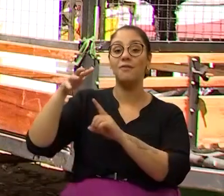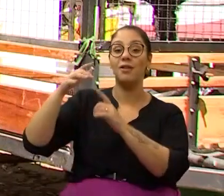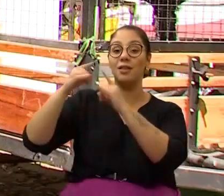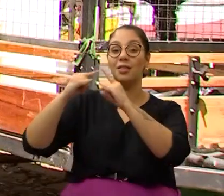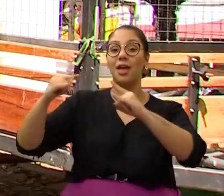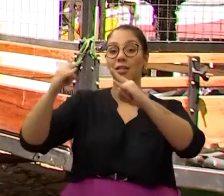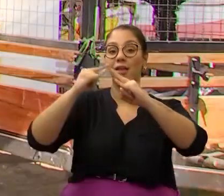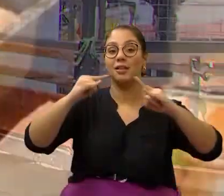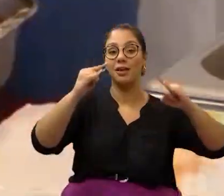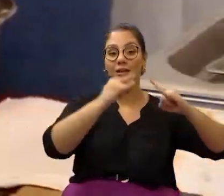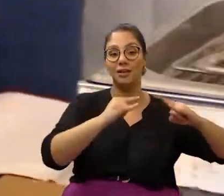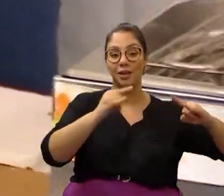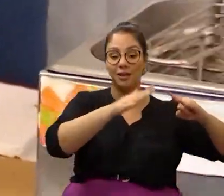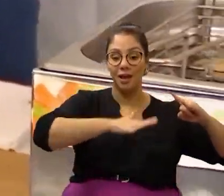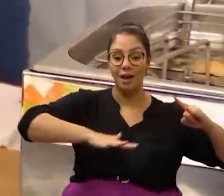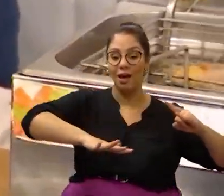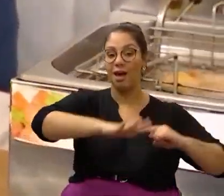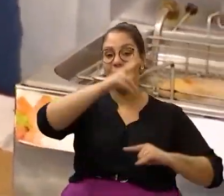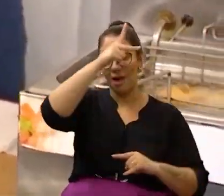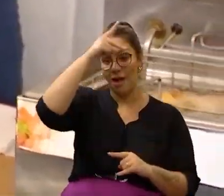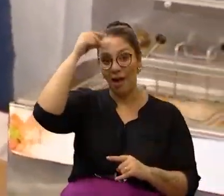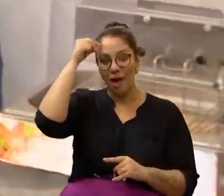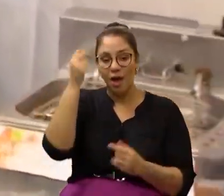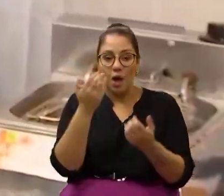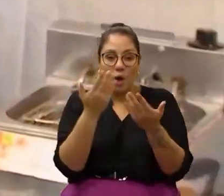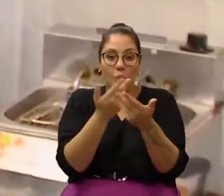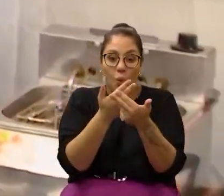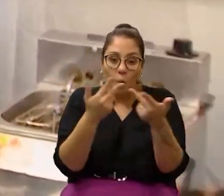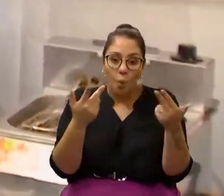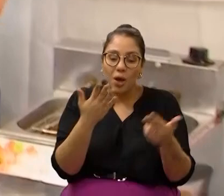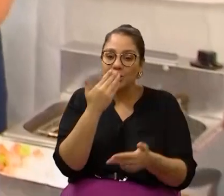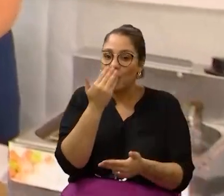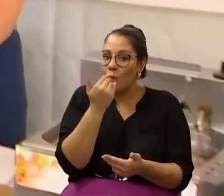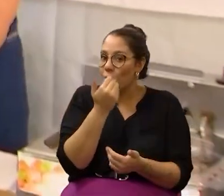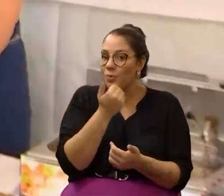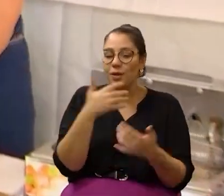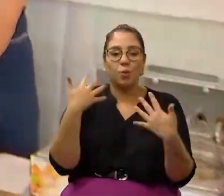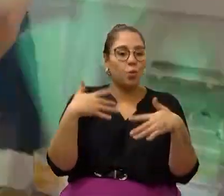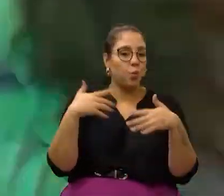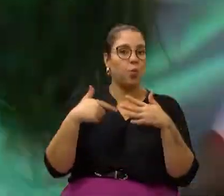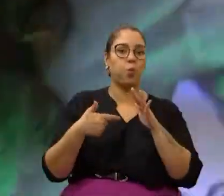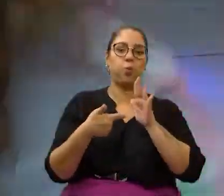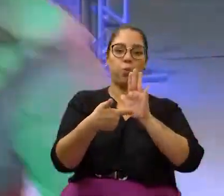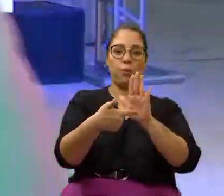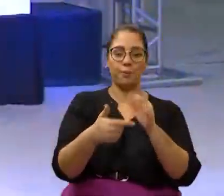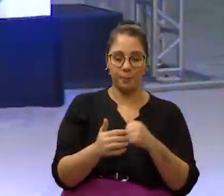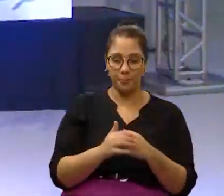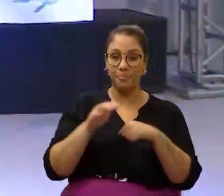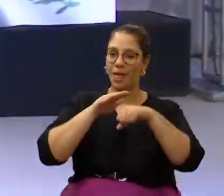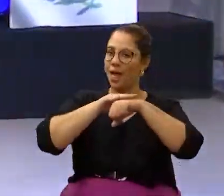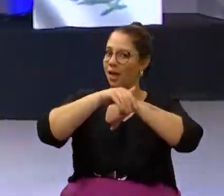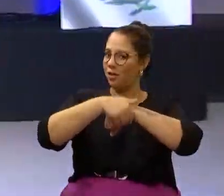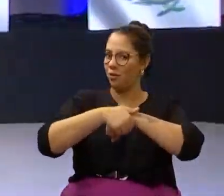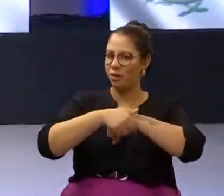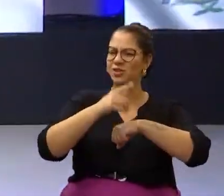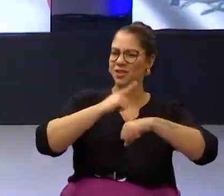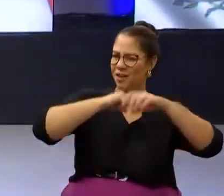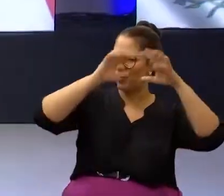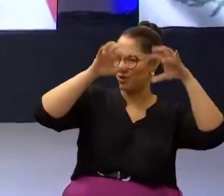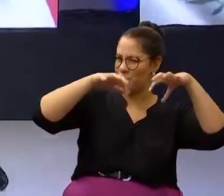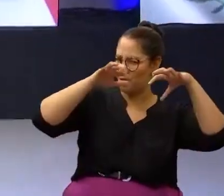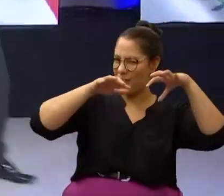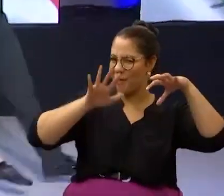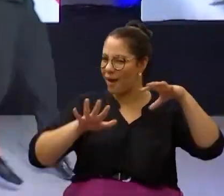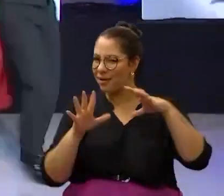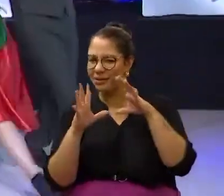no Paço Municipal, onde o melhor da gastronomia italiana foi exibida. À noite, nem mesmo a chuva